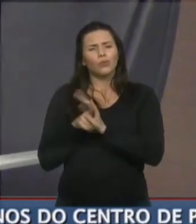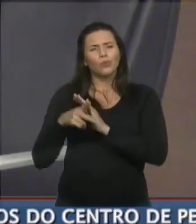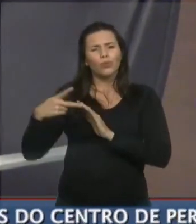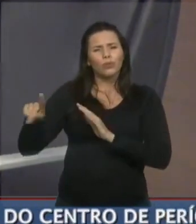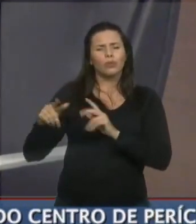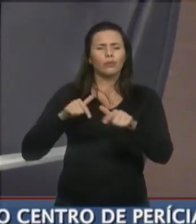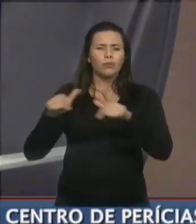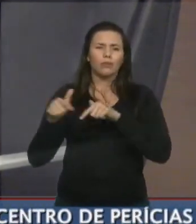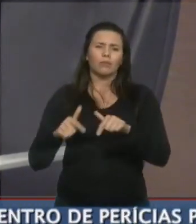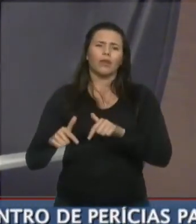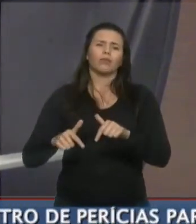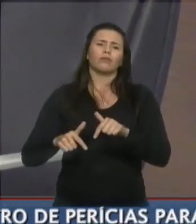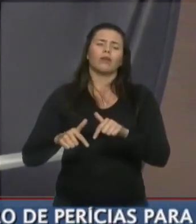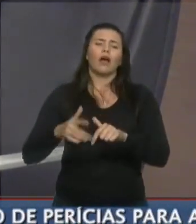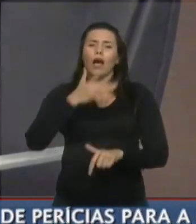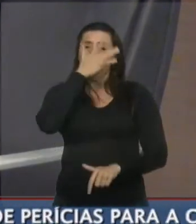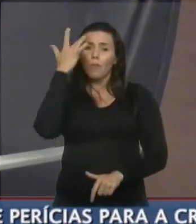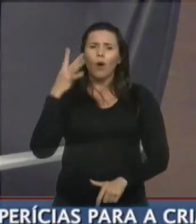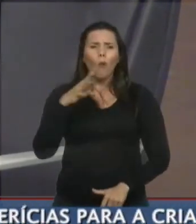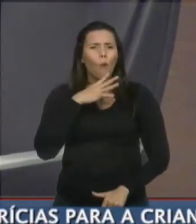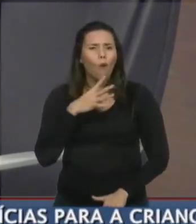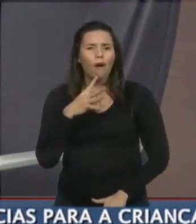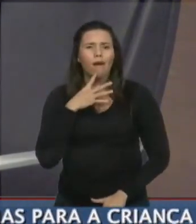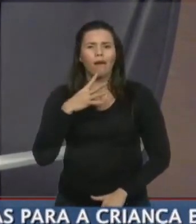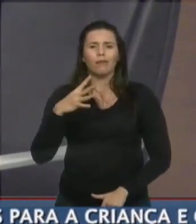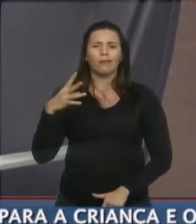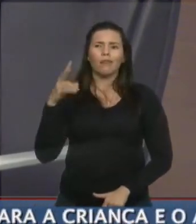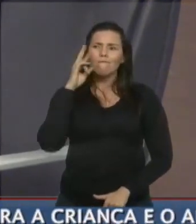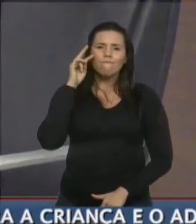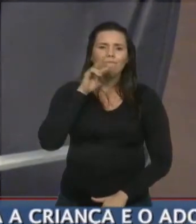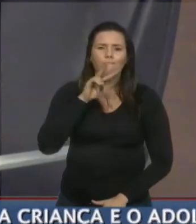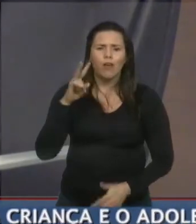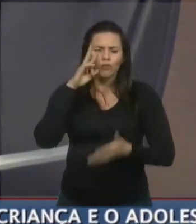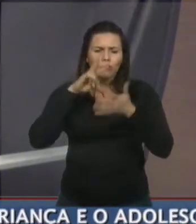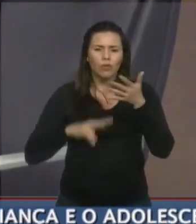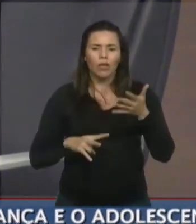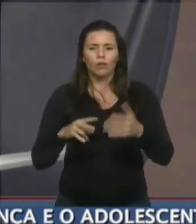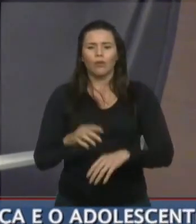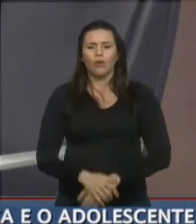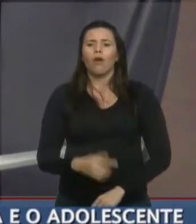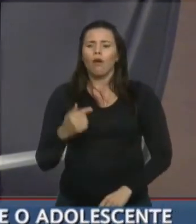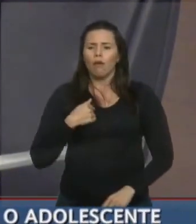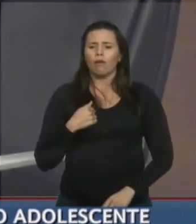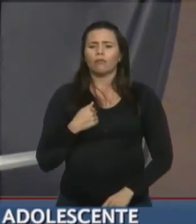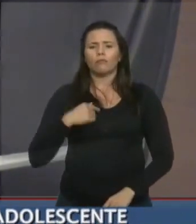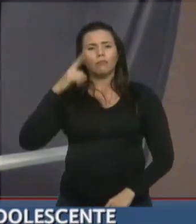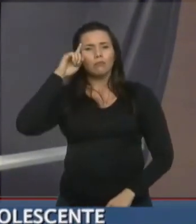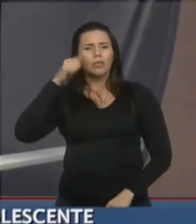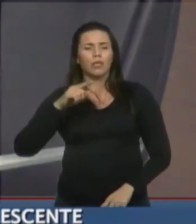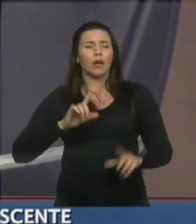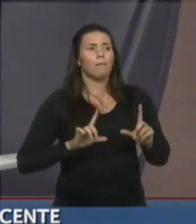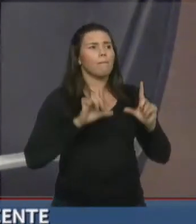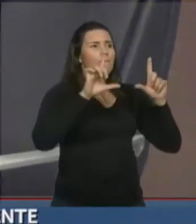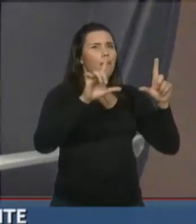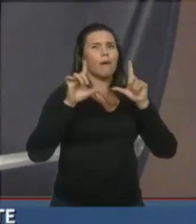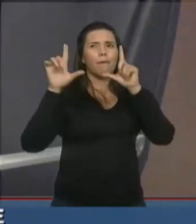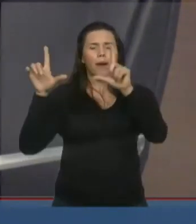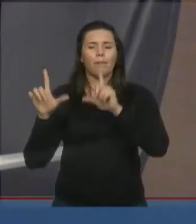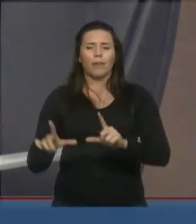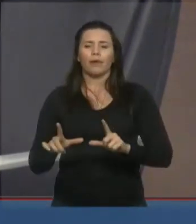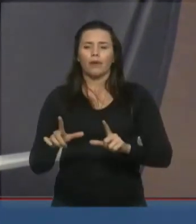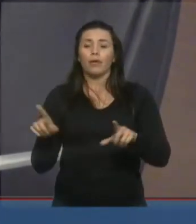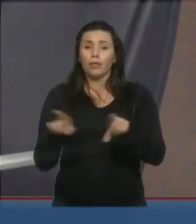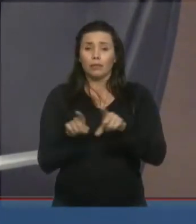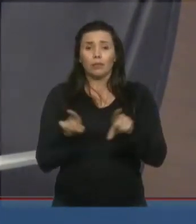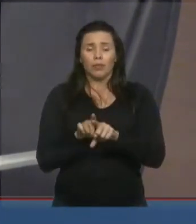positivamente, nós vamos mandar elaborar outdoors e backdoors para que circulem em